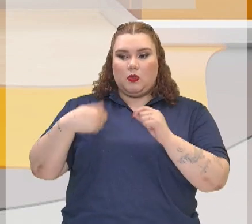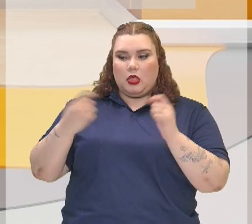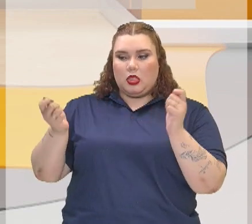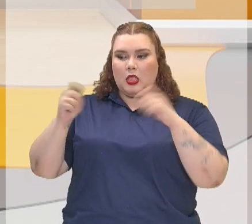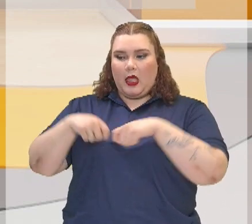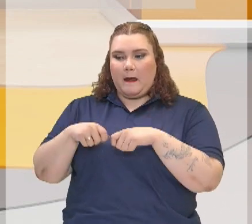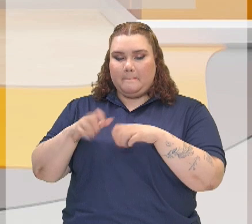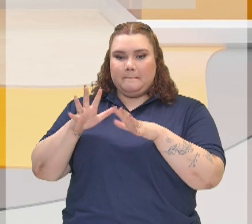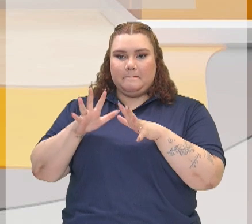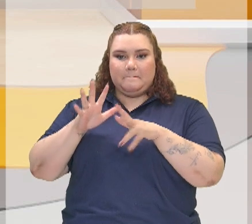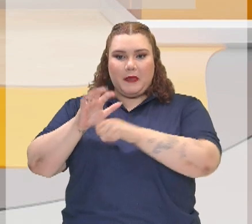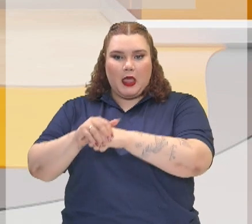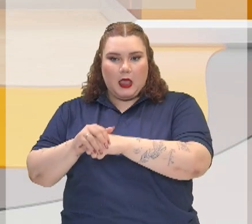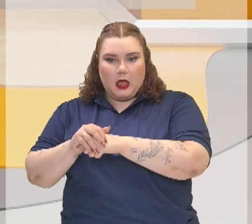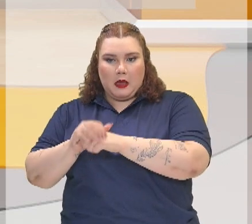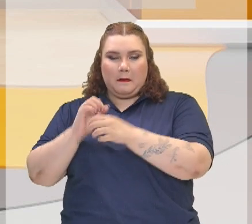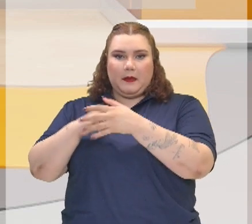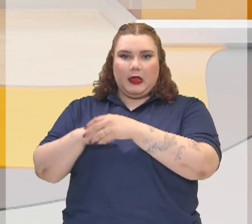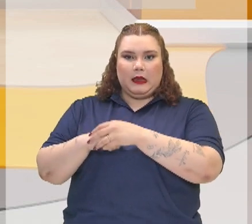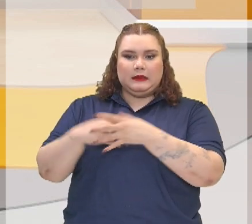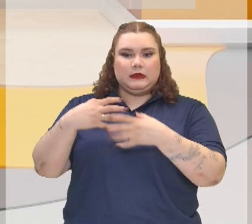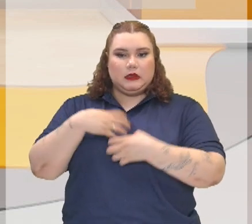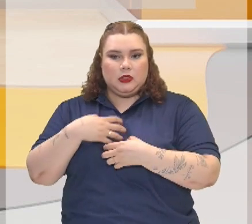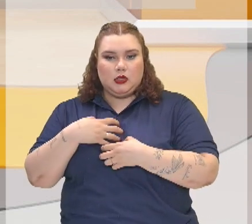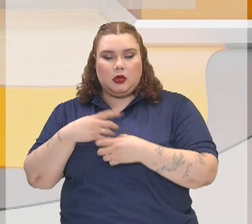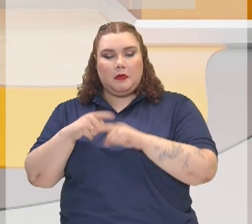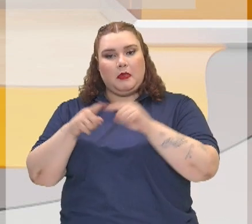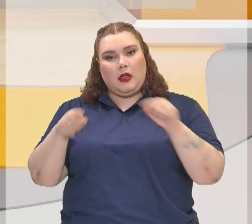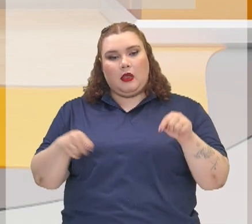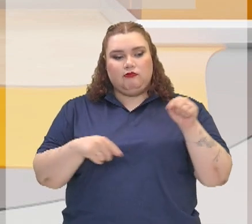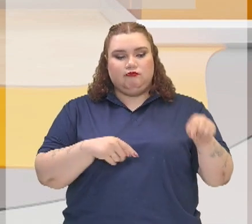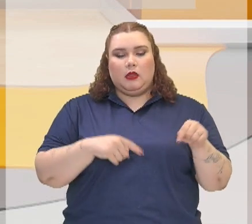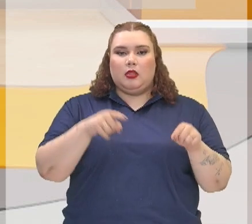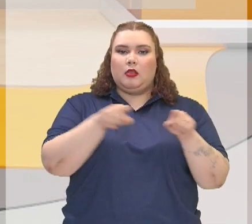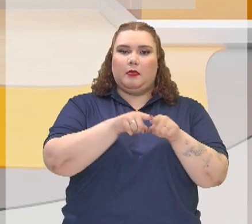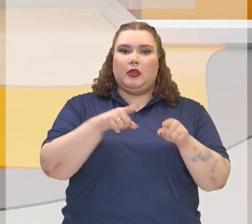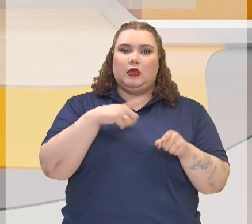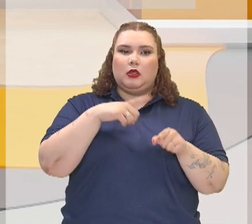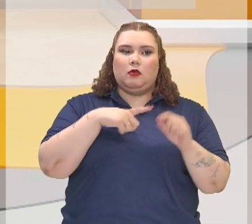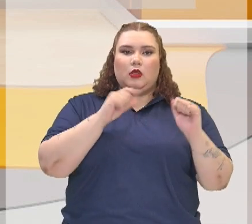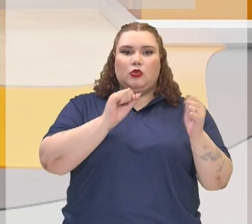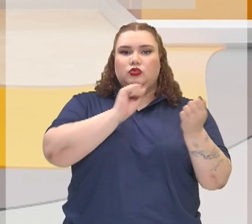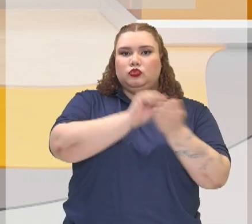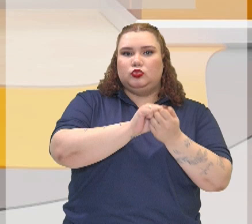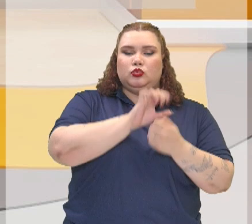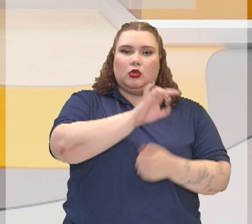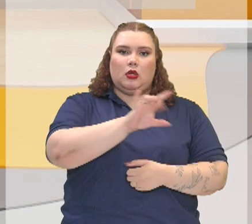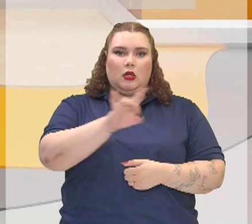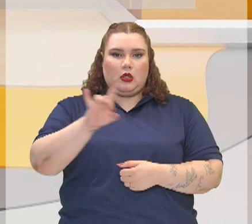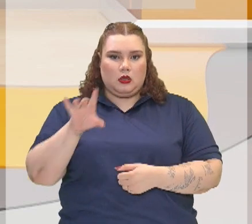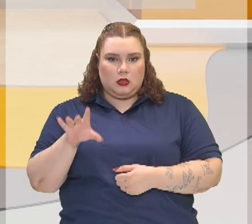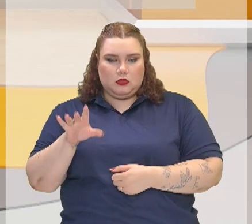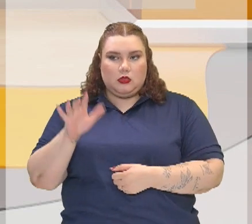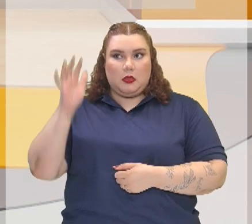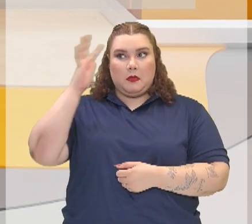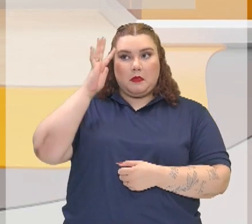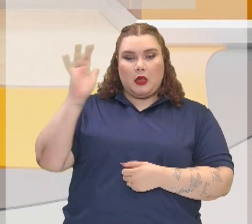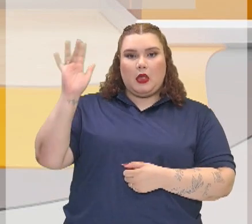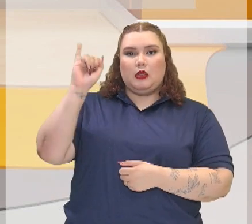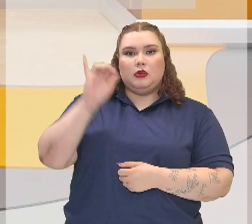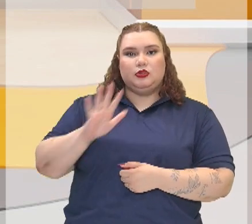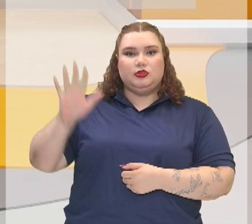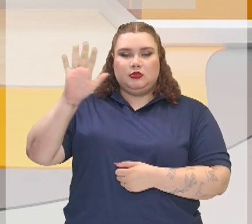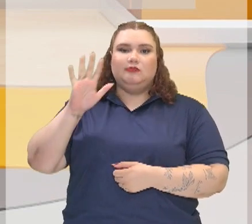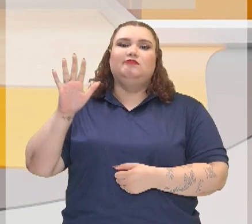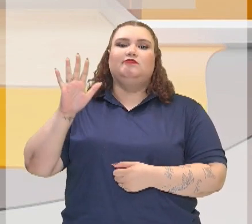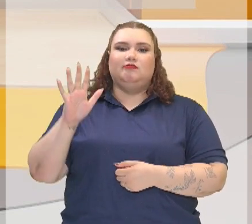tocar, mas também aquilo que faz parte de cada um, né? A imagem, o imagético, as